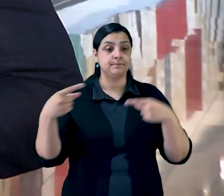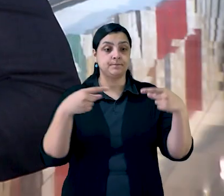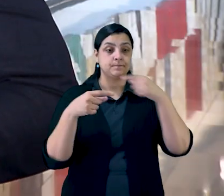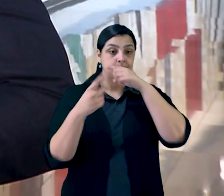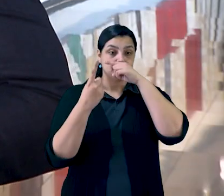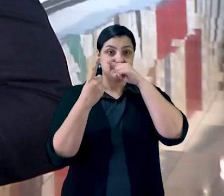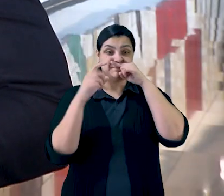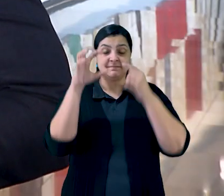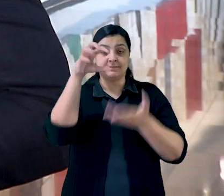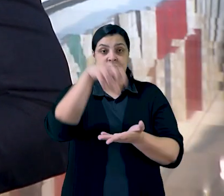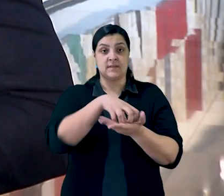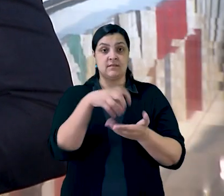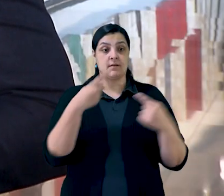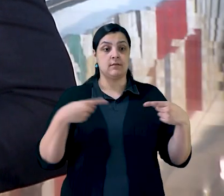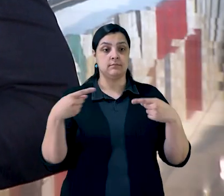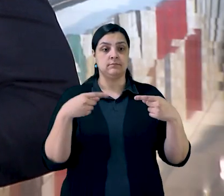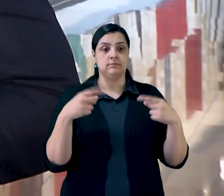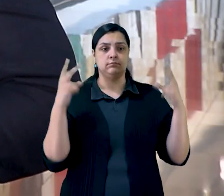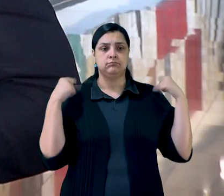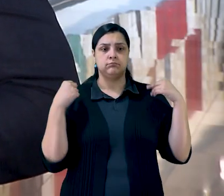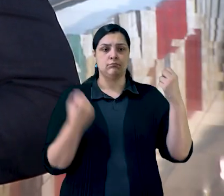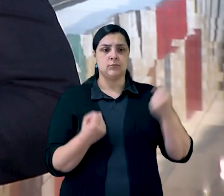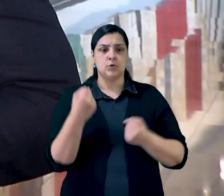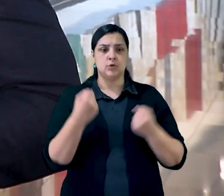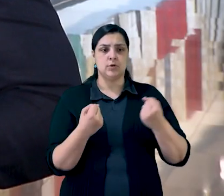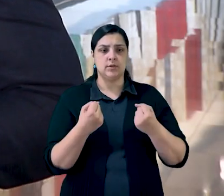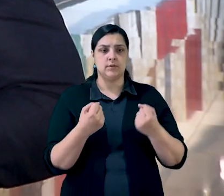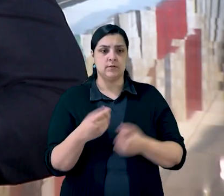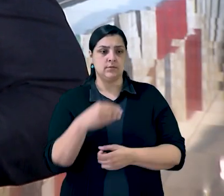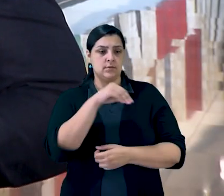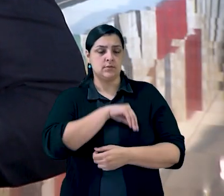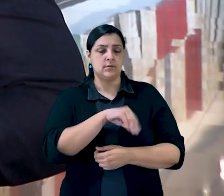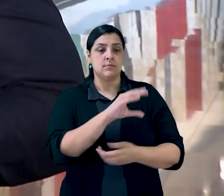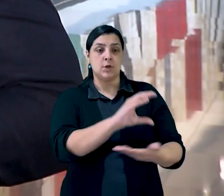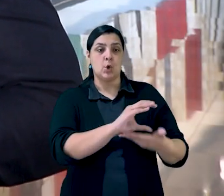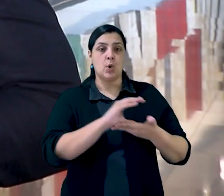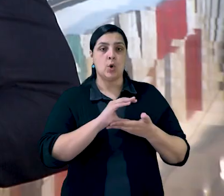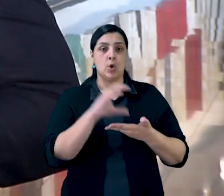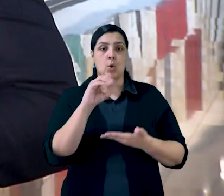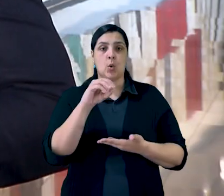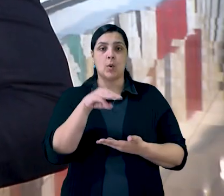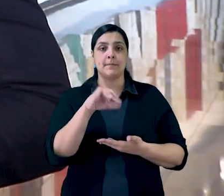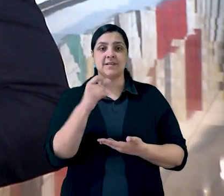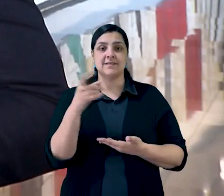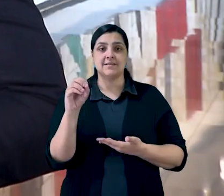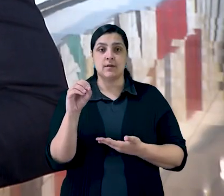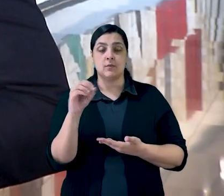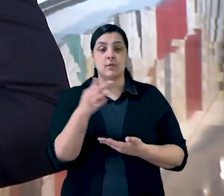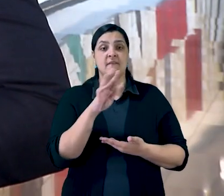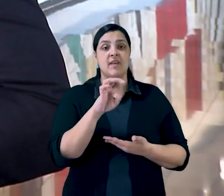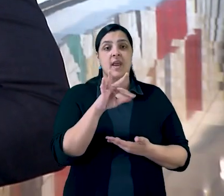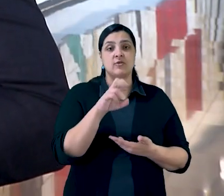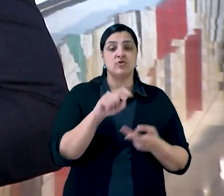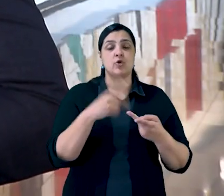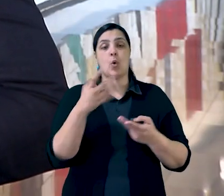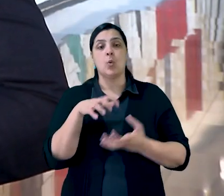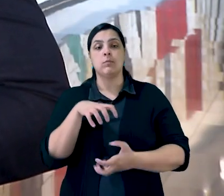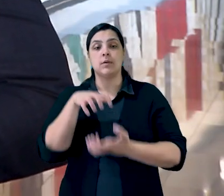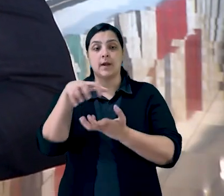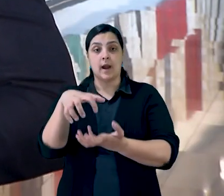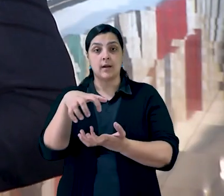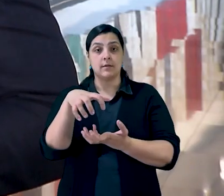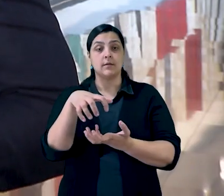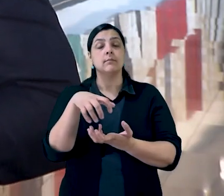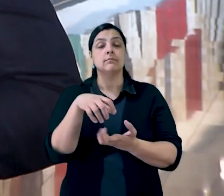discussão envolveu um debate central. O motorista de caminhão, que recebe comissões sobre o valor do frete ou da carga